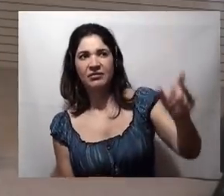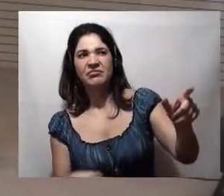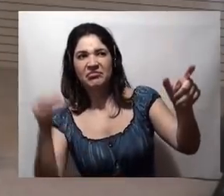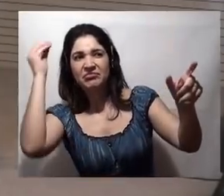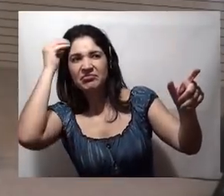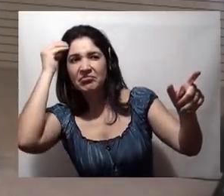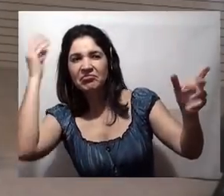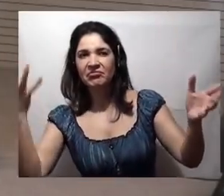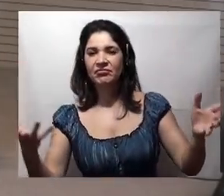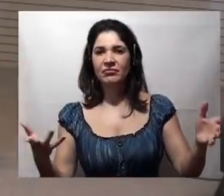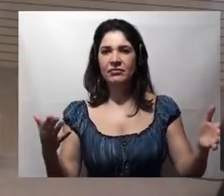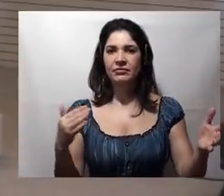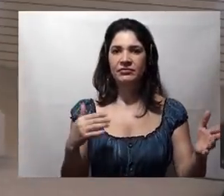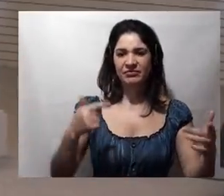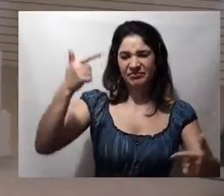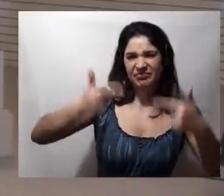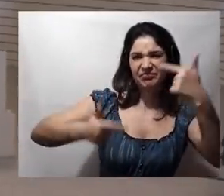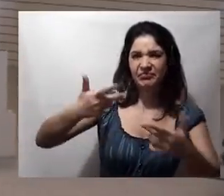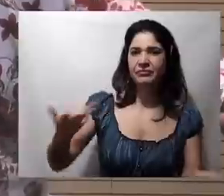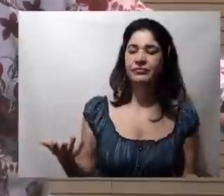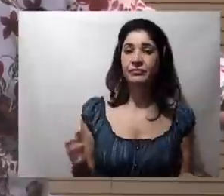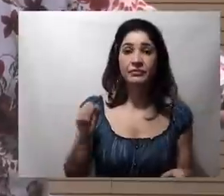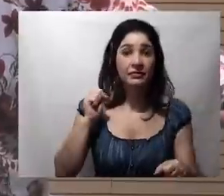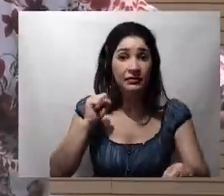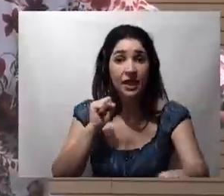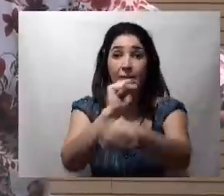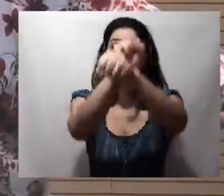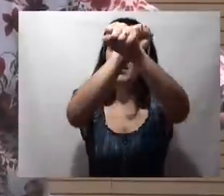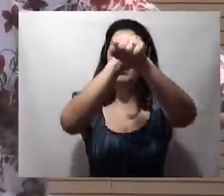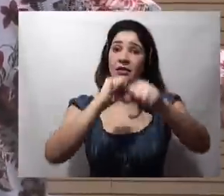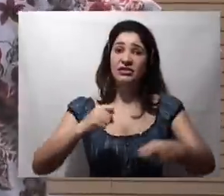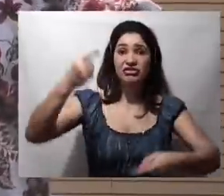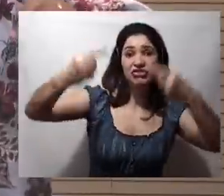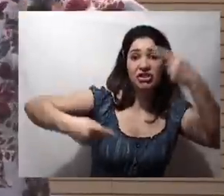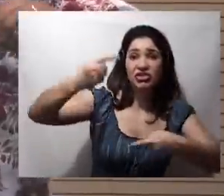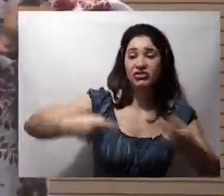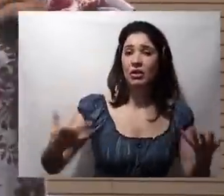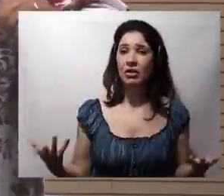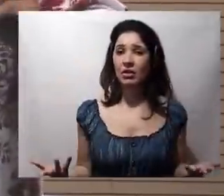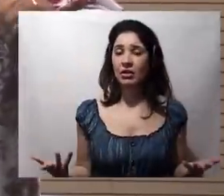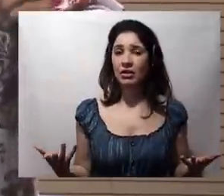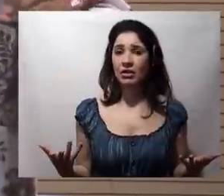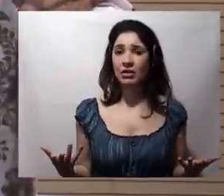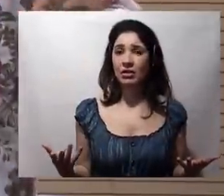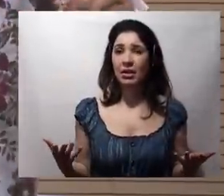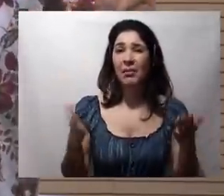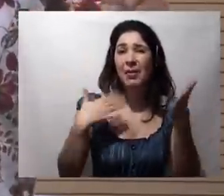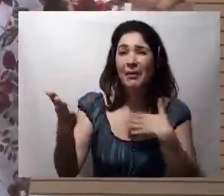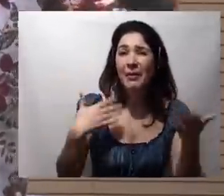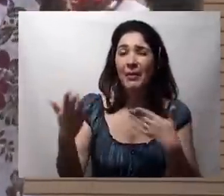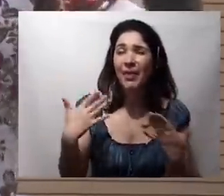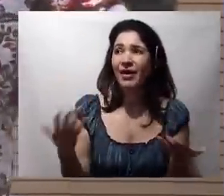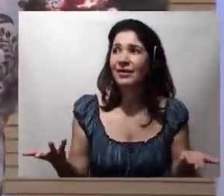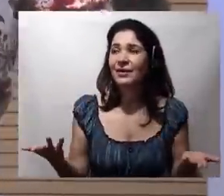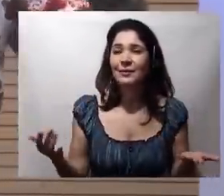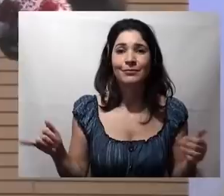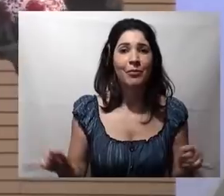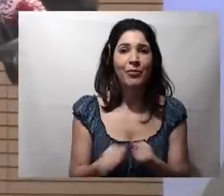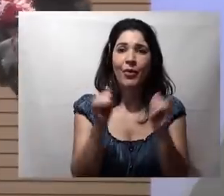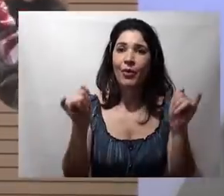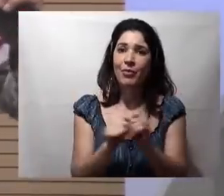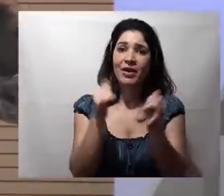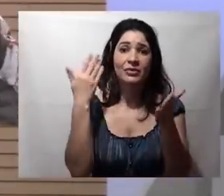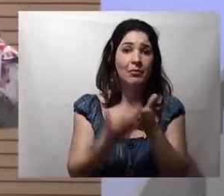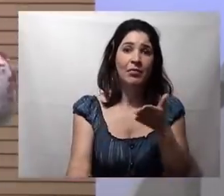digital rebel cano digital chega gente oi gente essa conversa vazia na internet ela só